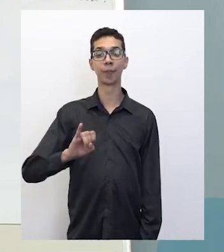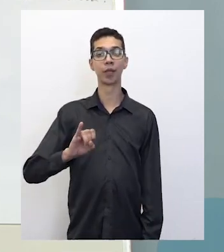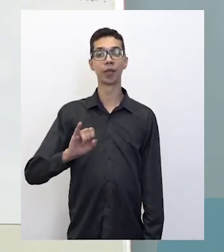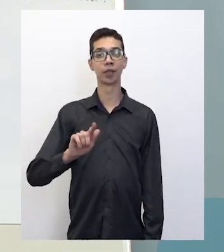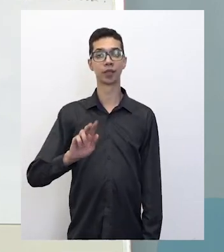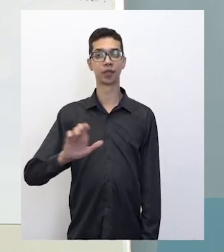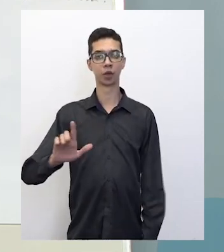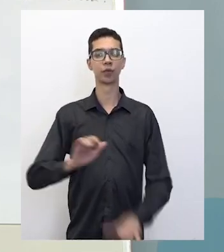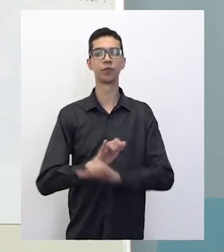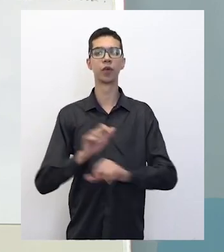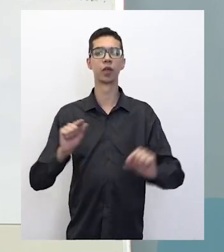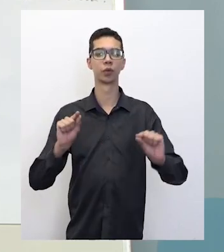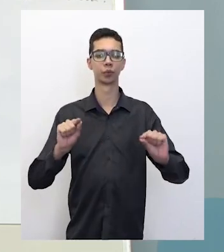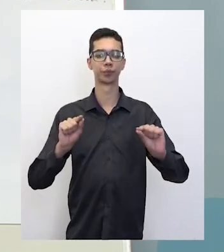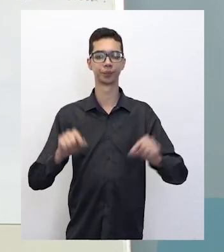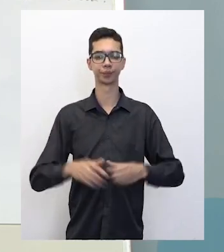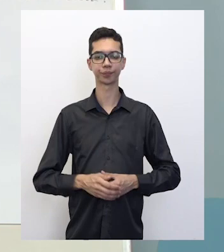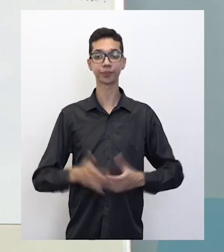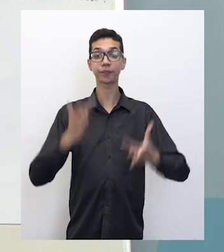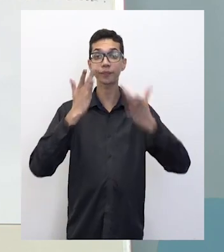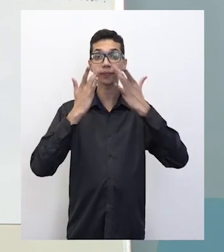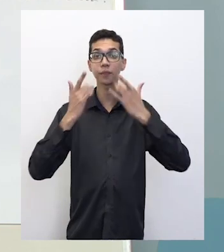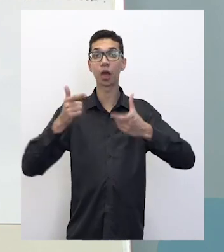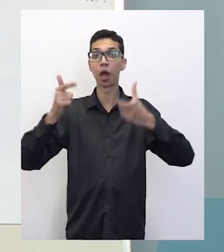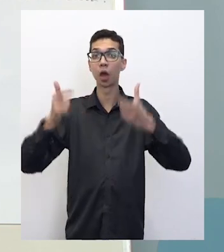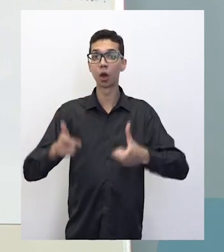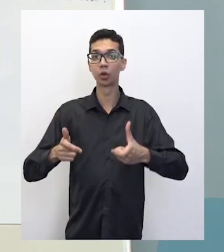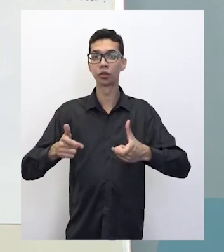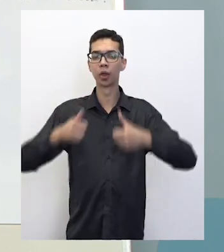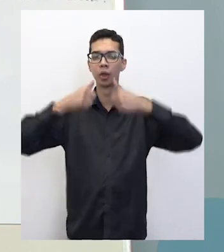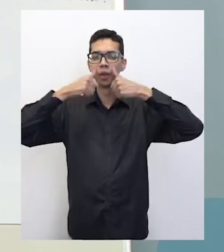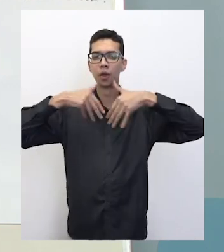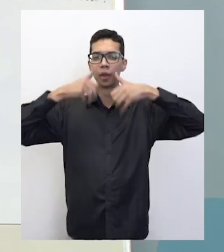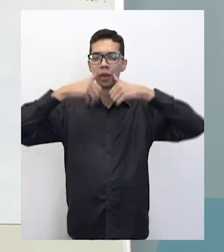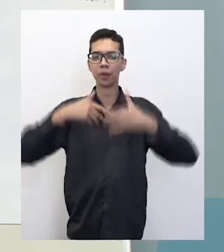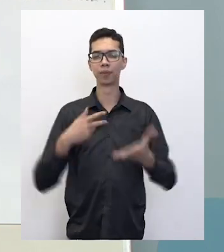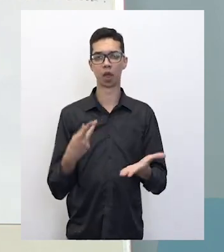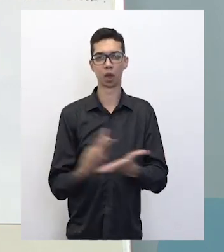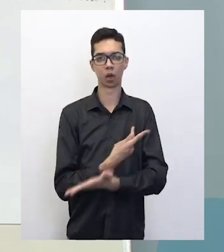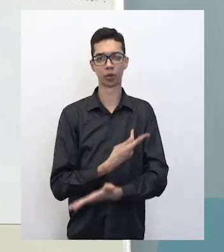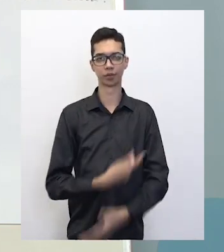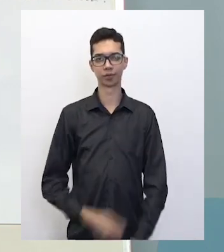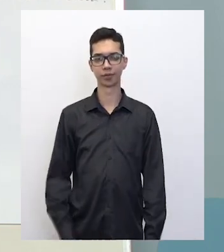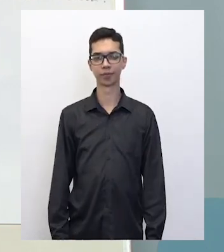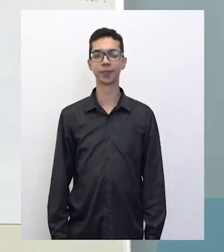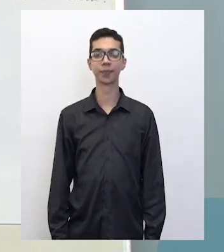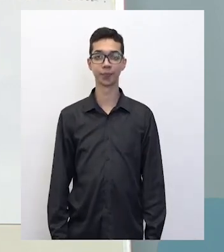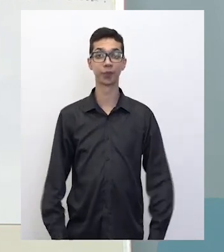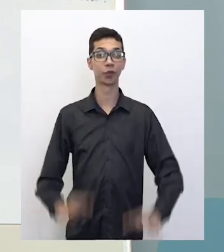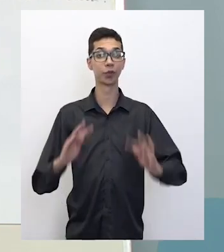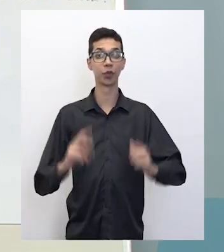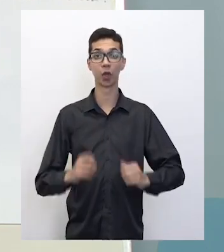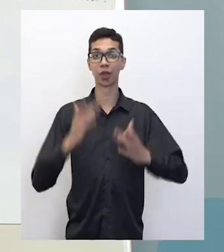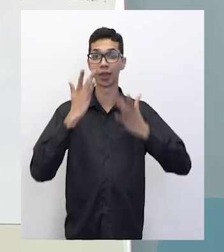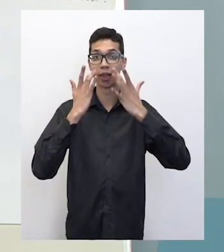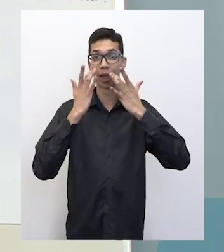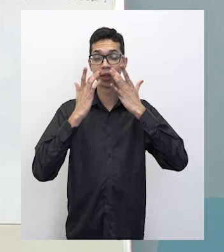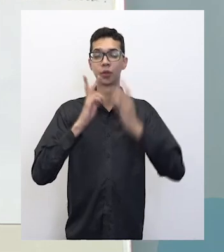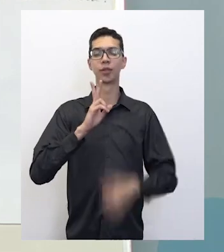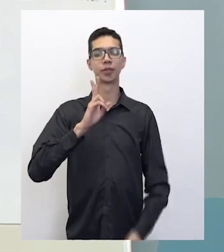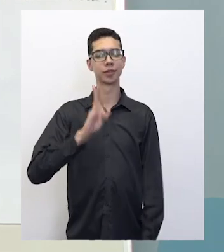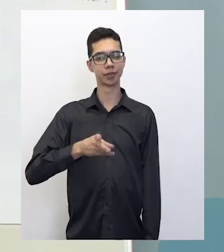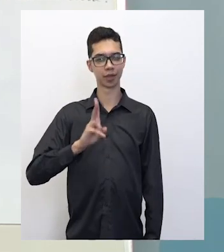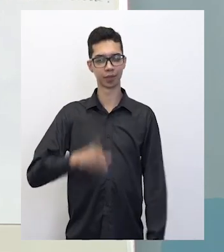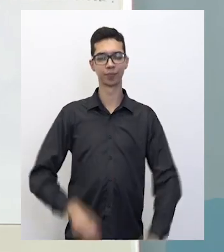cita, né, teatro onde o drama ocorre. Olha só, Miguel, todo teatro, né, é dramático. Sempre que nós temos